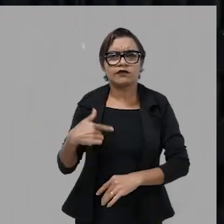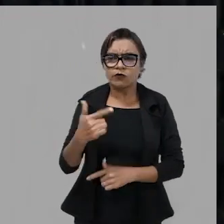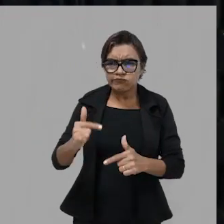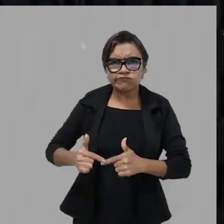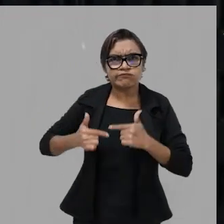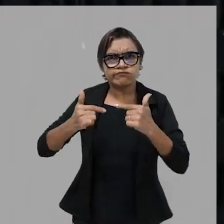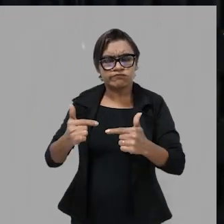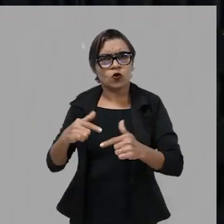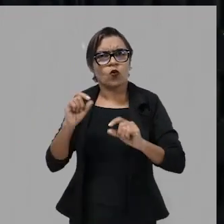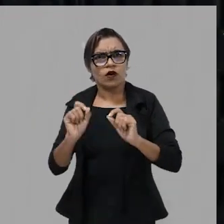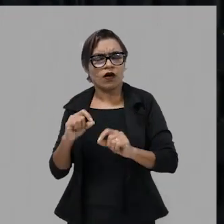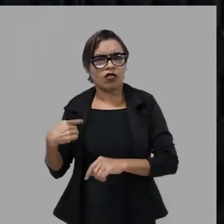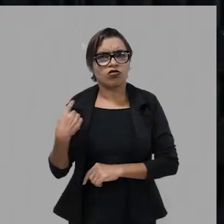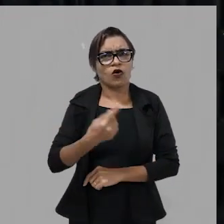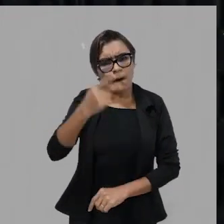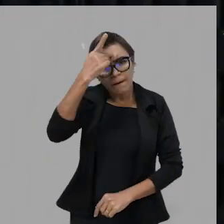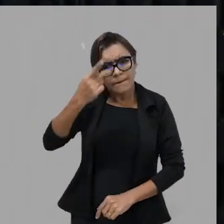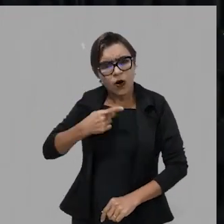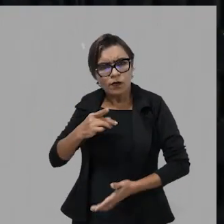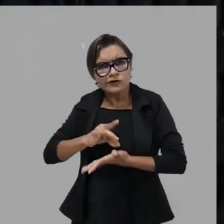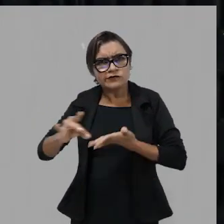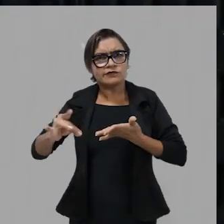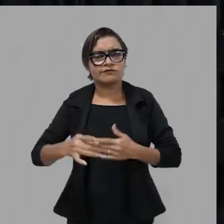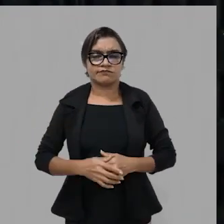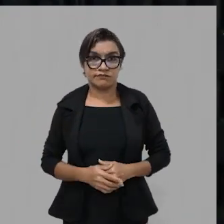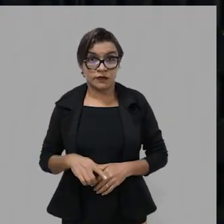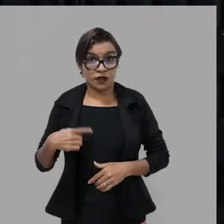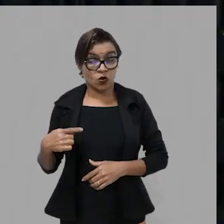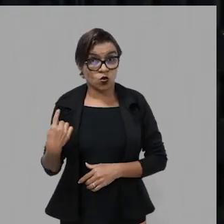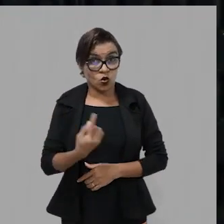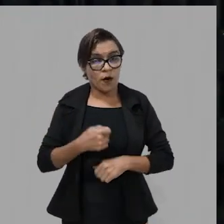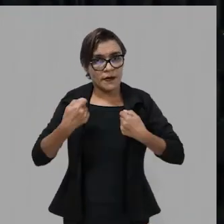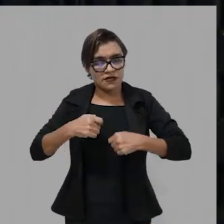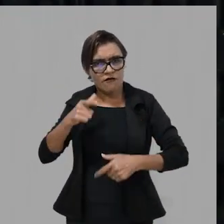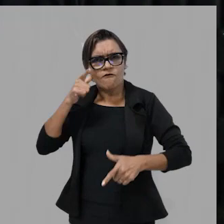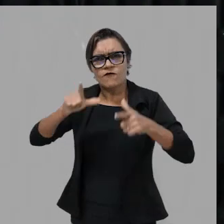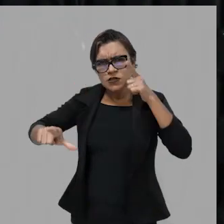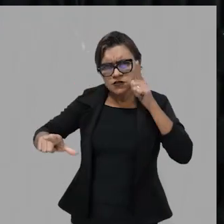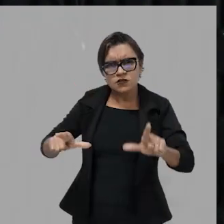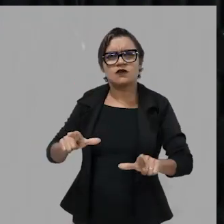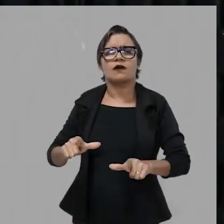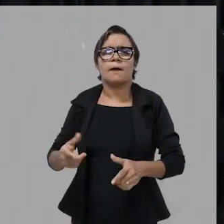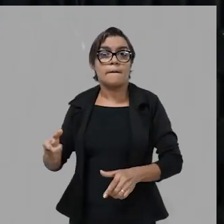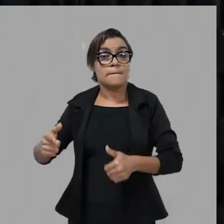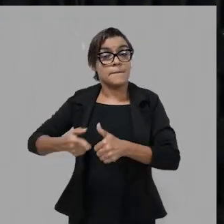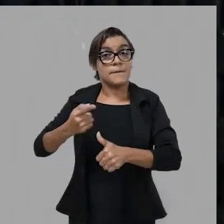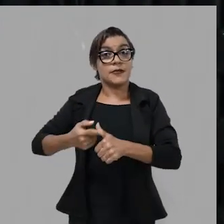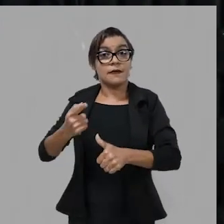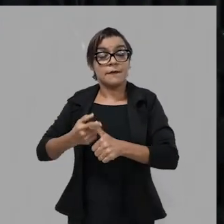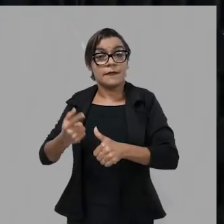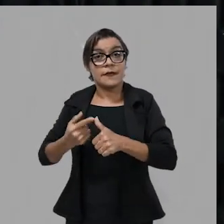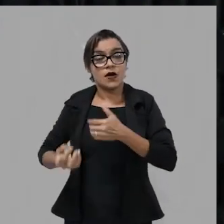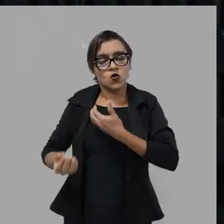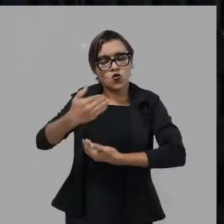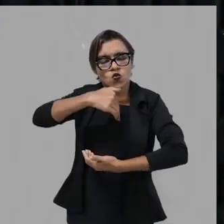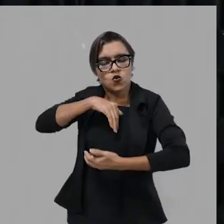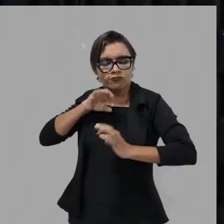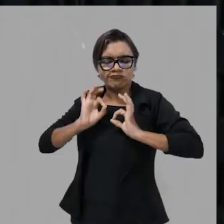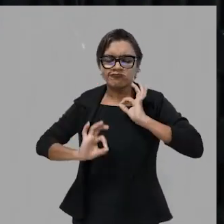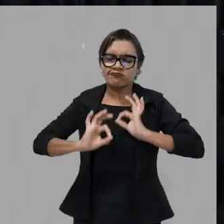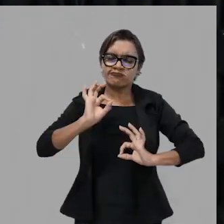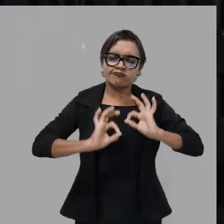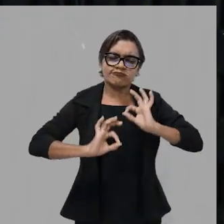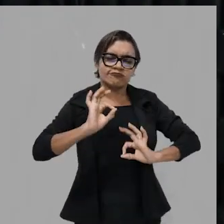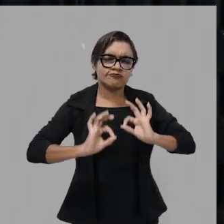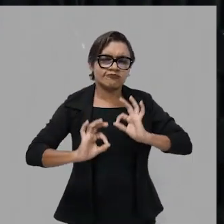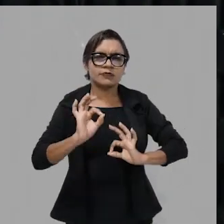forma, acaba que nós somos os nossos próprios inimigos. E para que a gente consiga vencer, a gente precisa primeiro lidar com todo esse sentimento dentro de